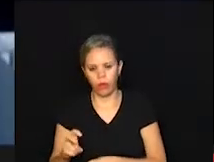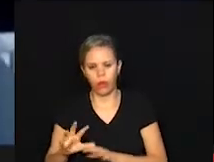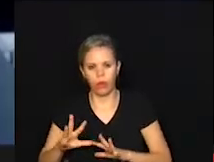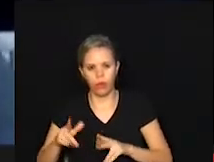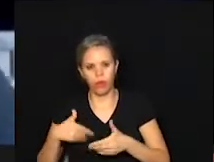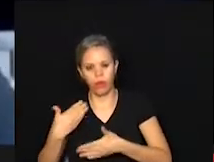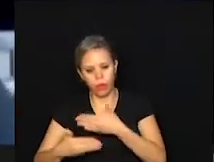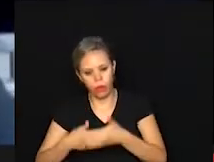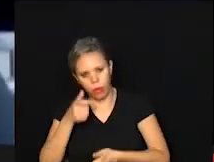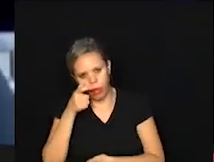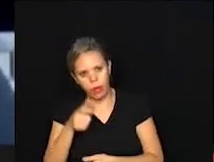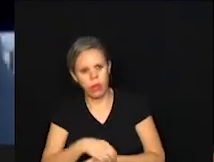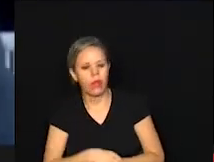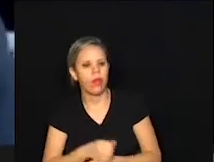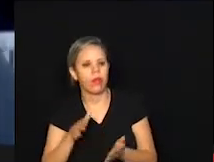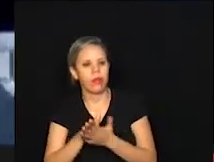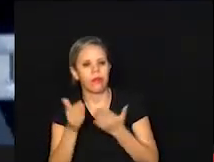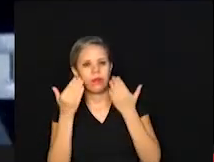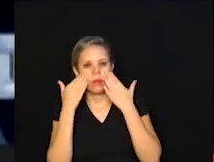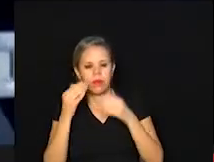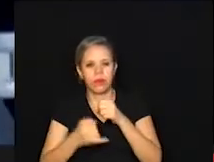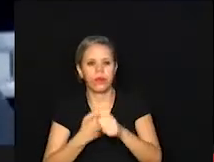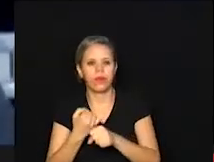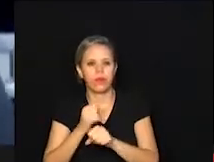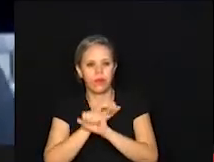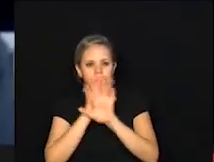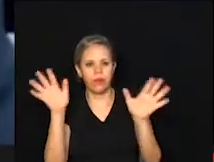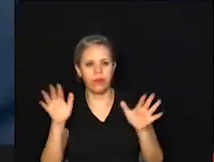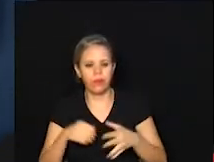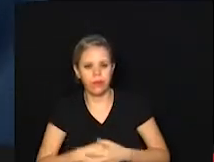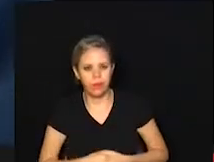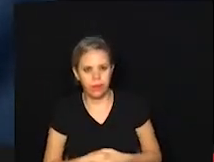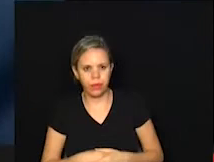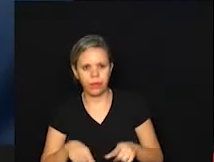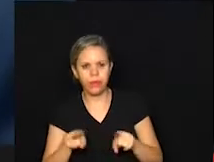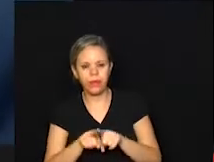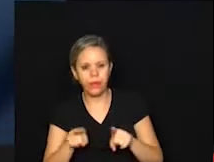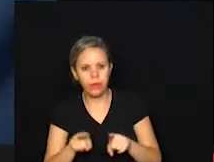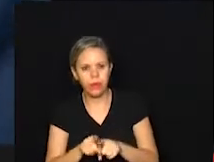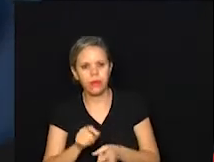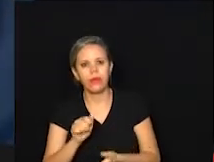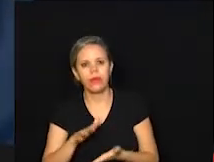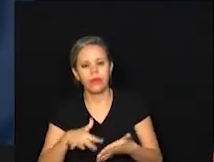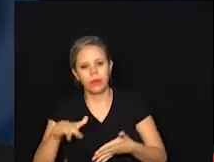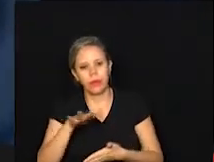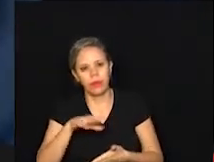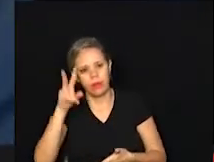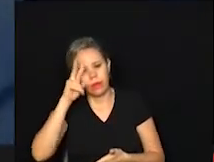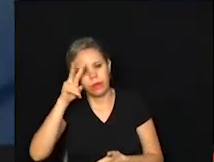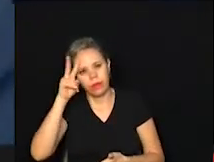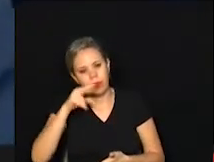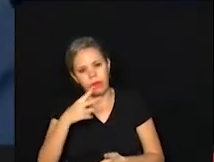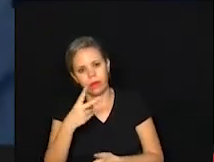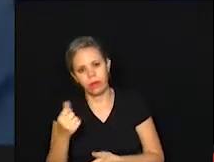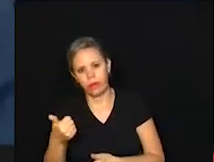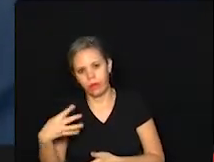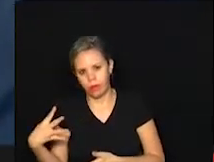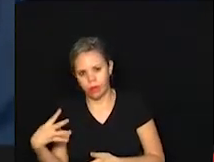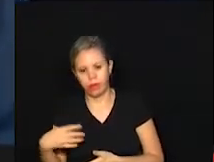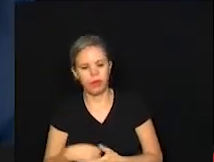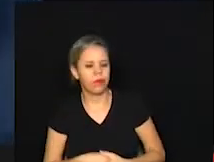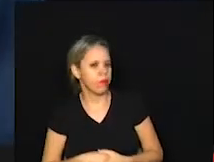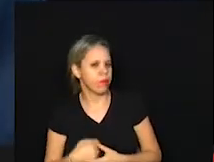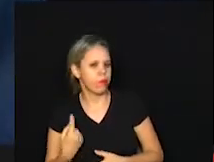a passo publicado no portal da Transparência e também em atas. E lembrando que a de 2014,